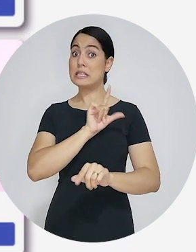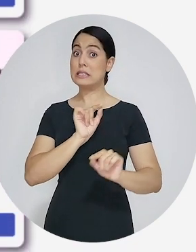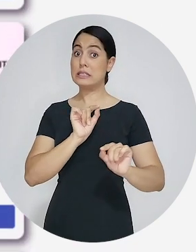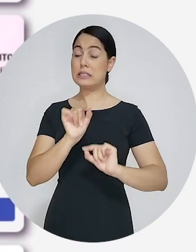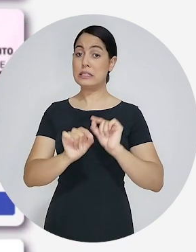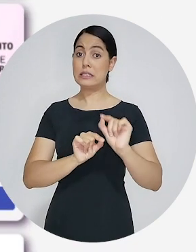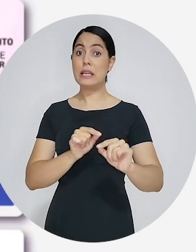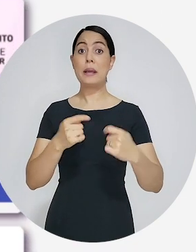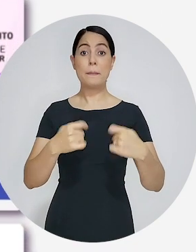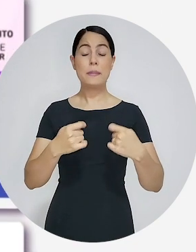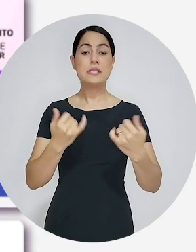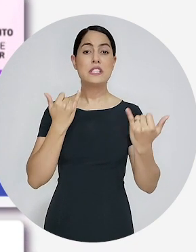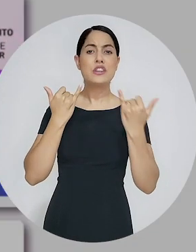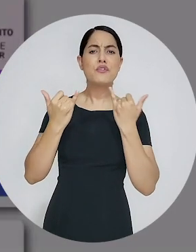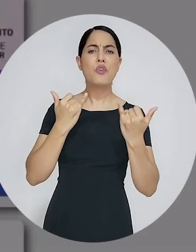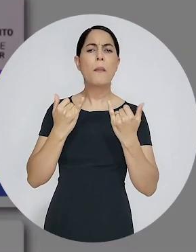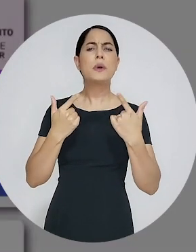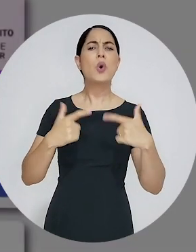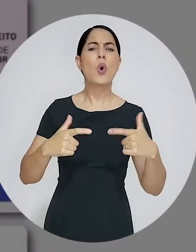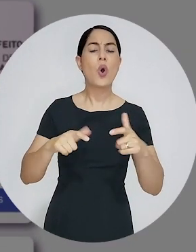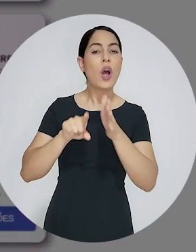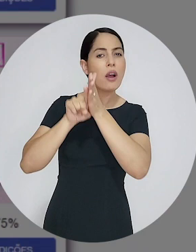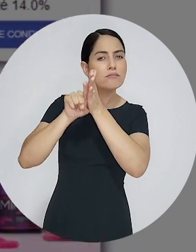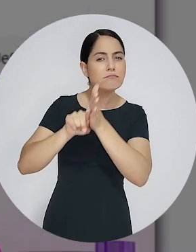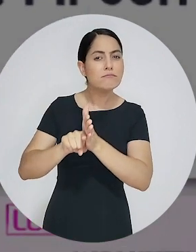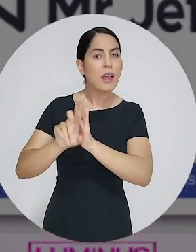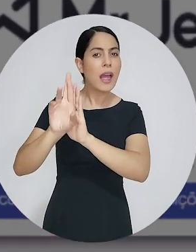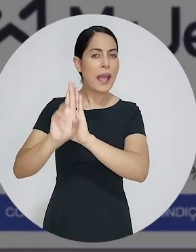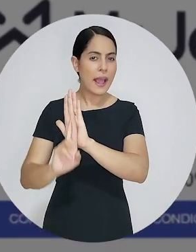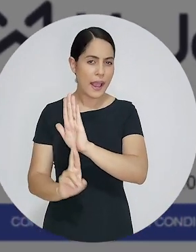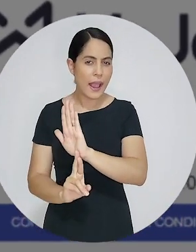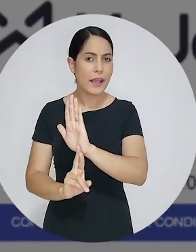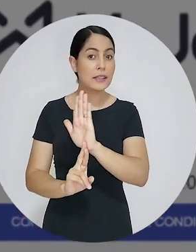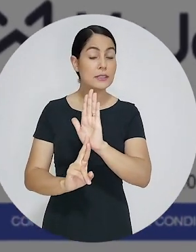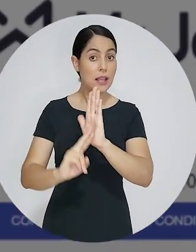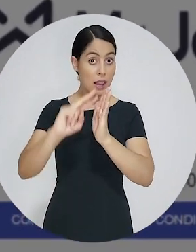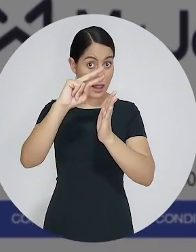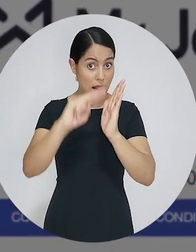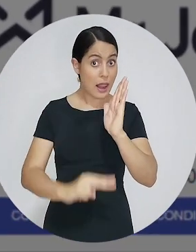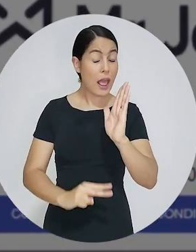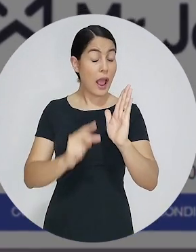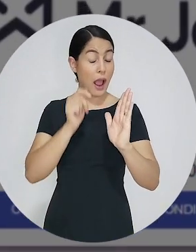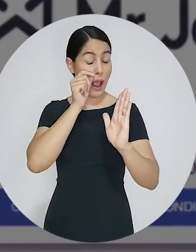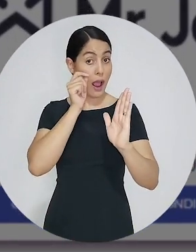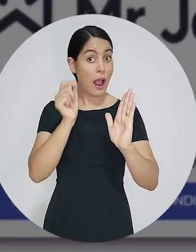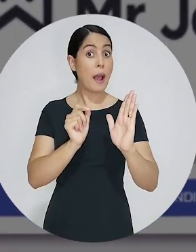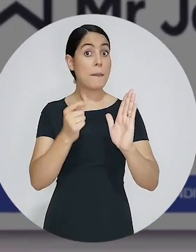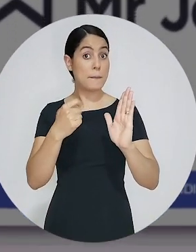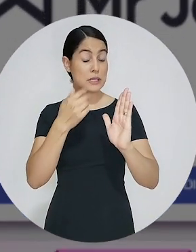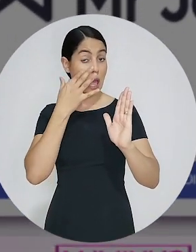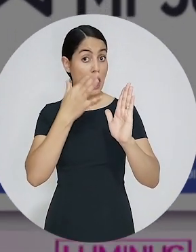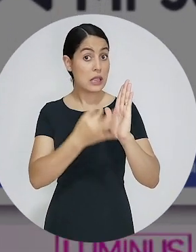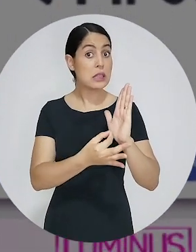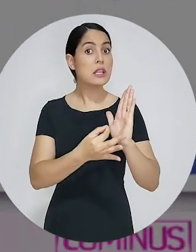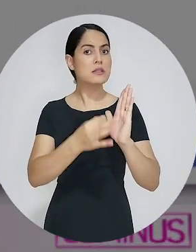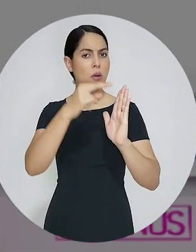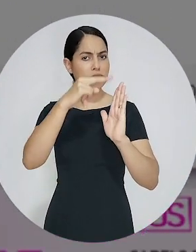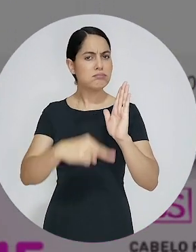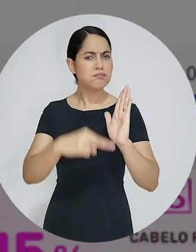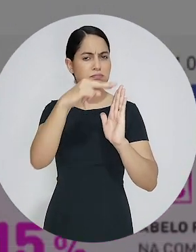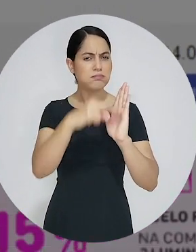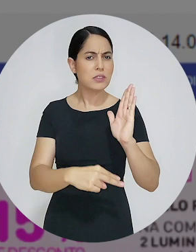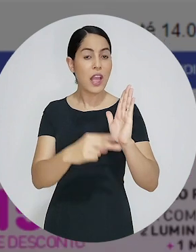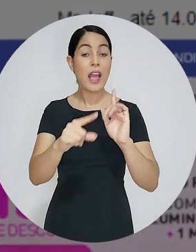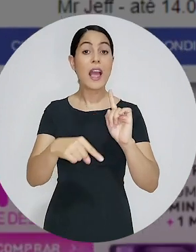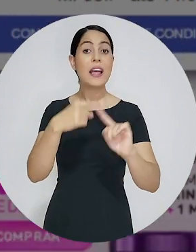sua compra, obtenha informações clicando no botão Consulte regras e condições. Leia atentamente os detalhes